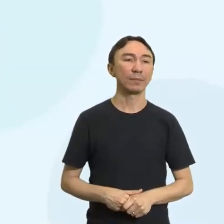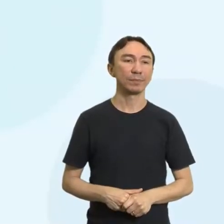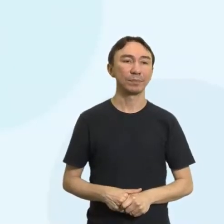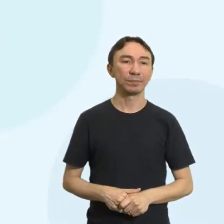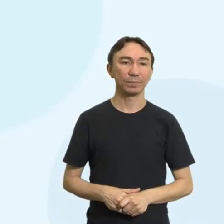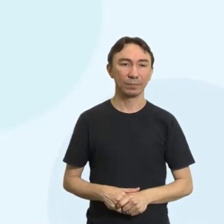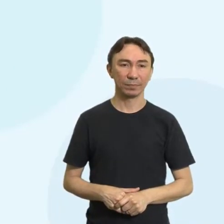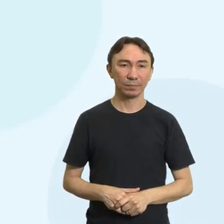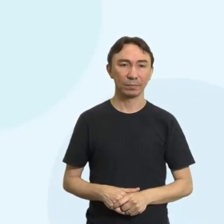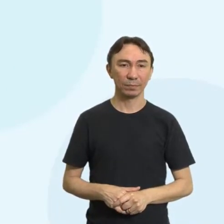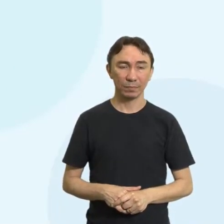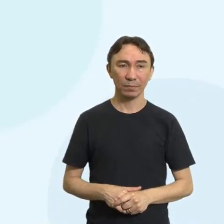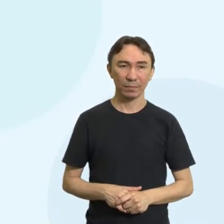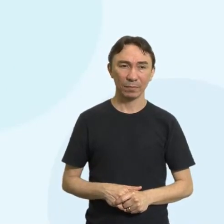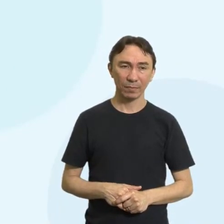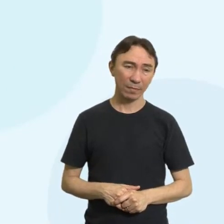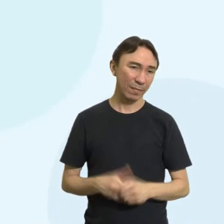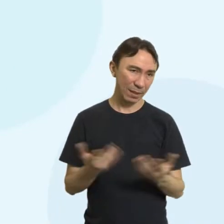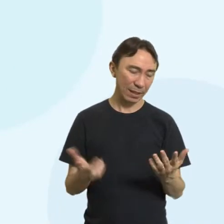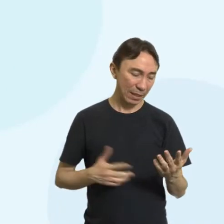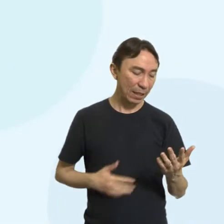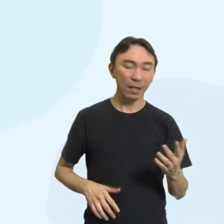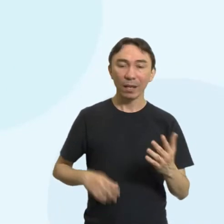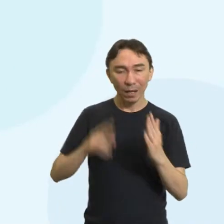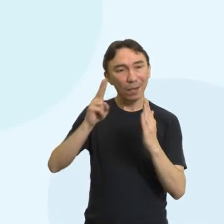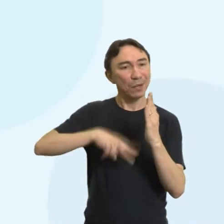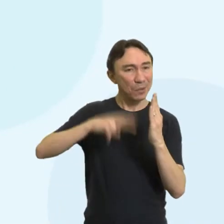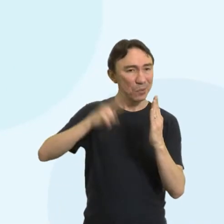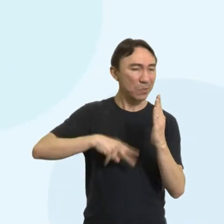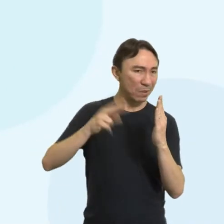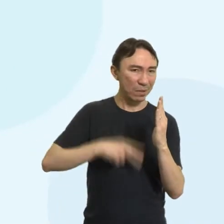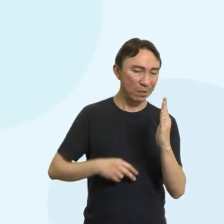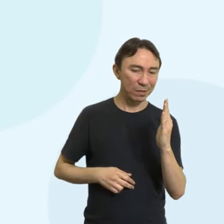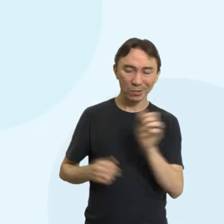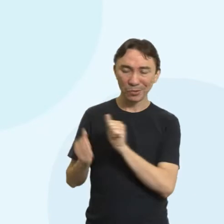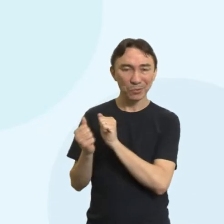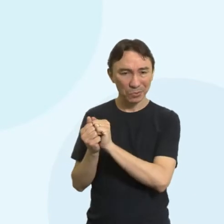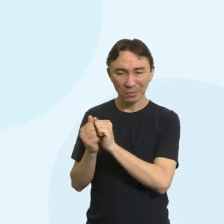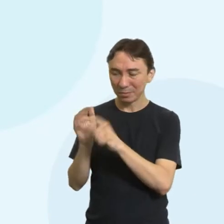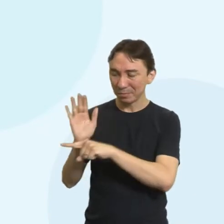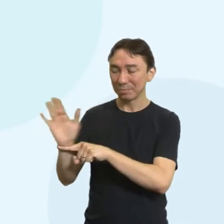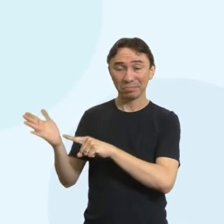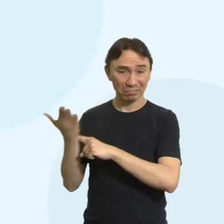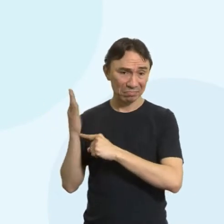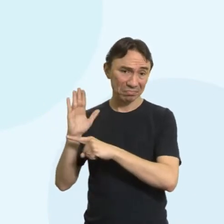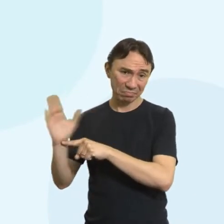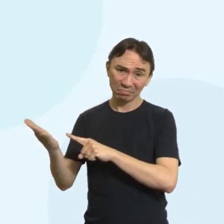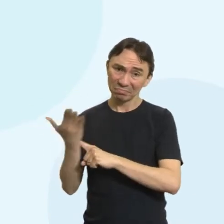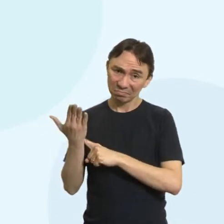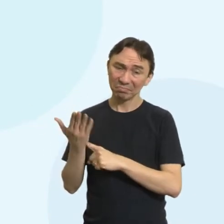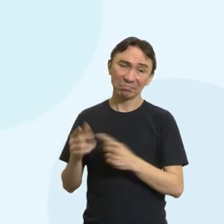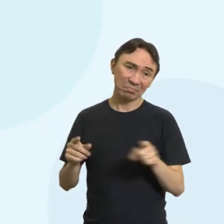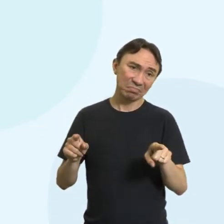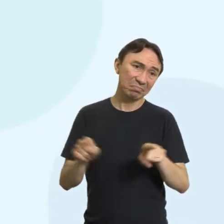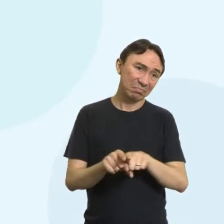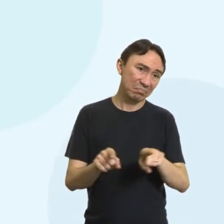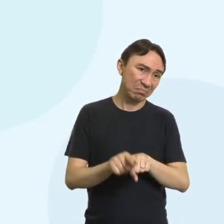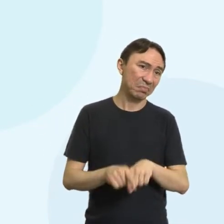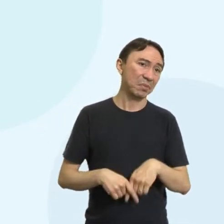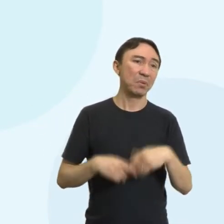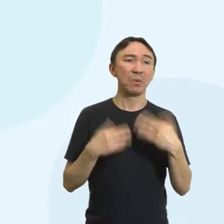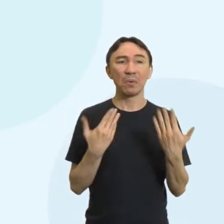leitura compartilhada, ela tem muitas designações, pode ser também chamada de leitura colaborativa ou